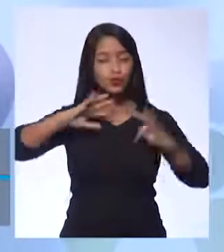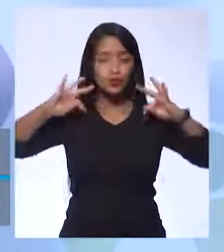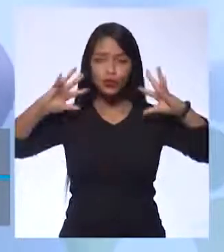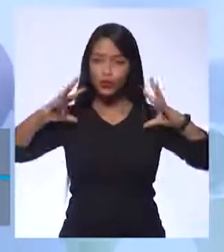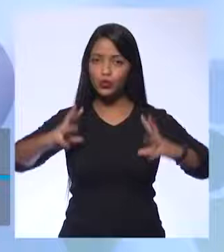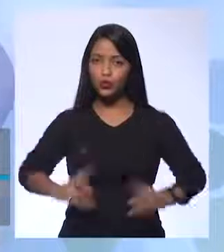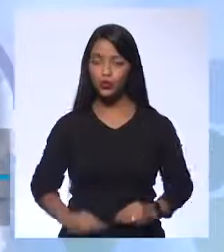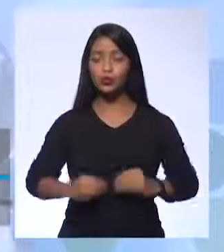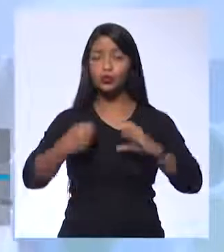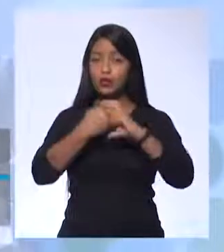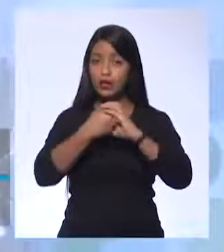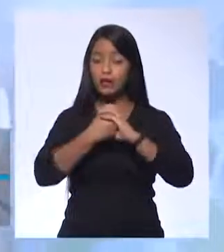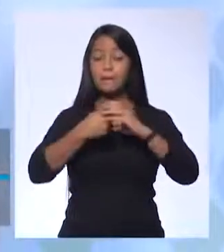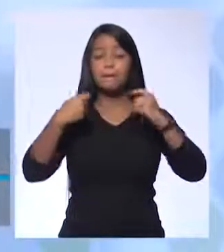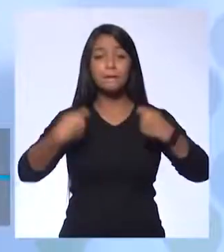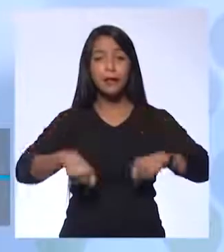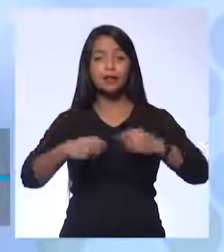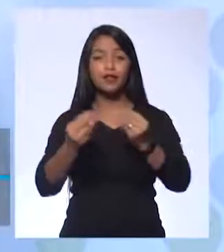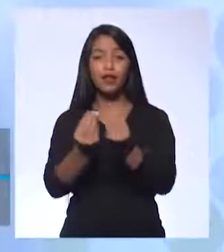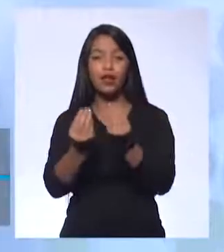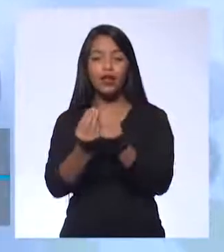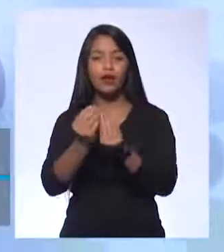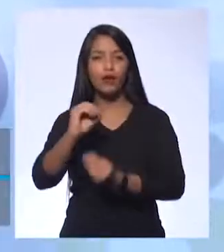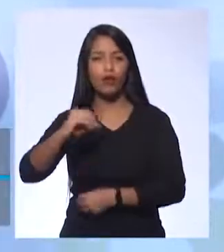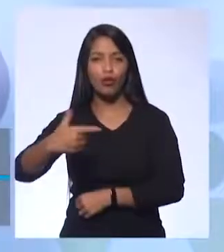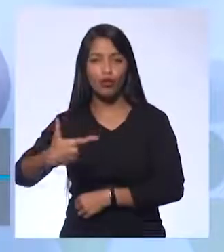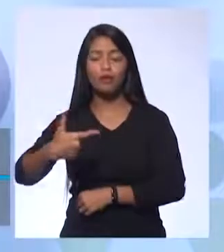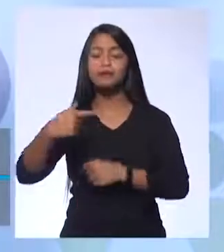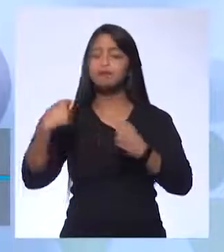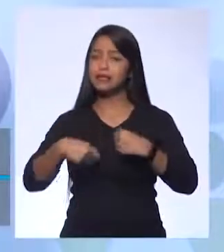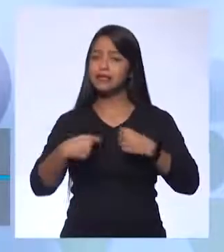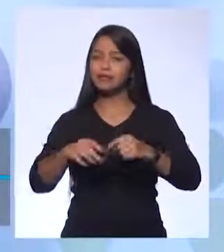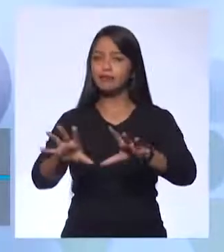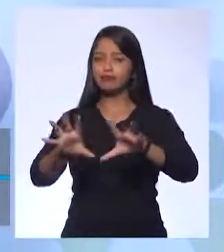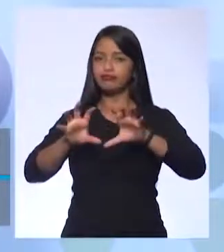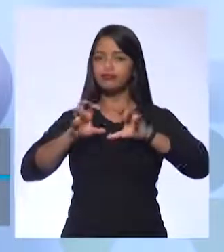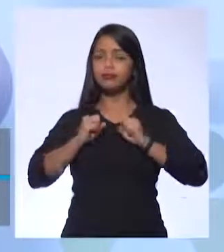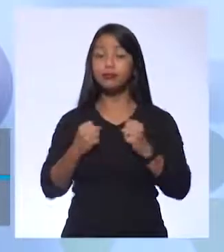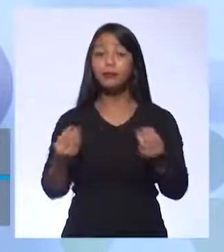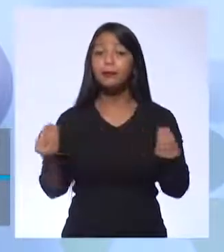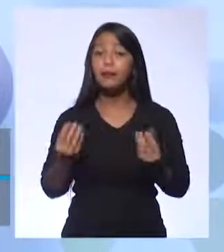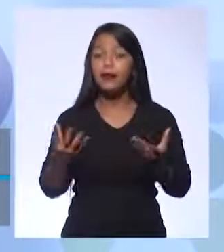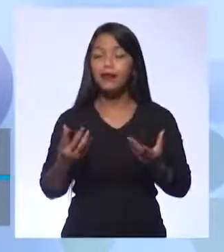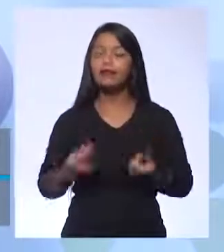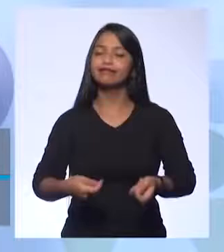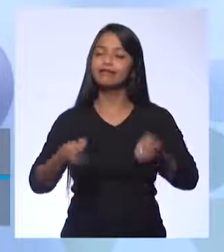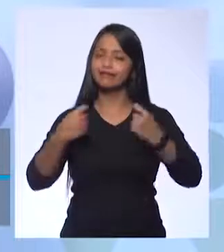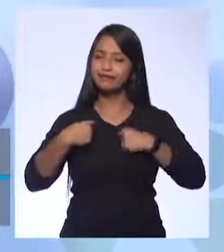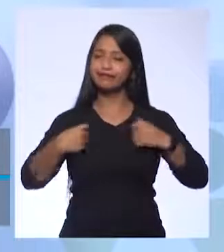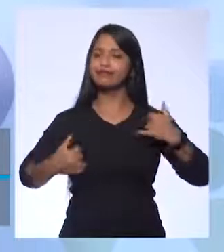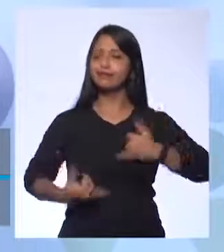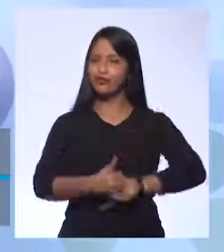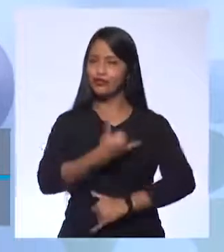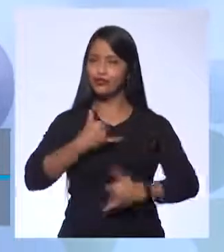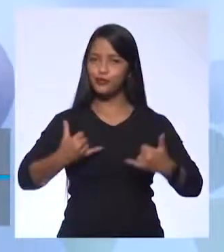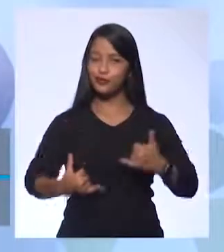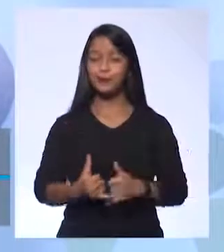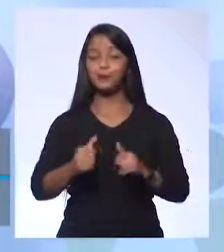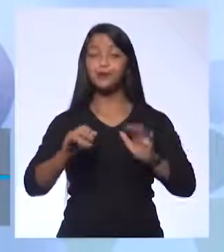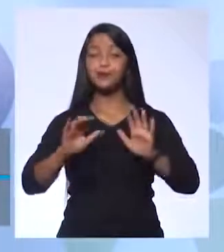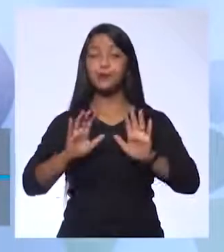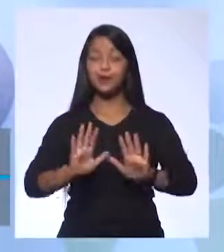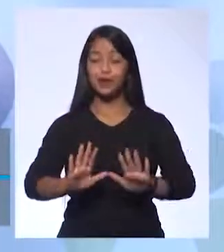oxigênio. Tudo bem? Para quê? Né? Já falaram alguns aí, para produzir energia. Mas, para a